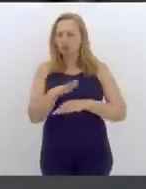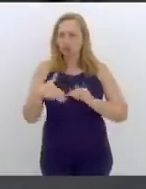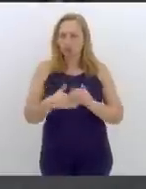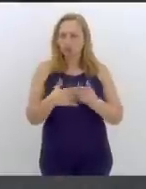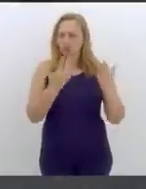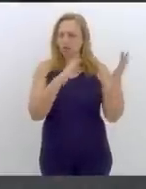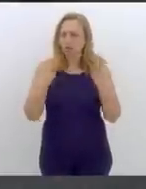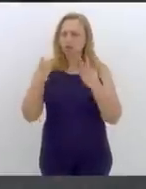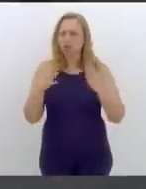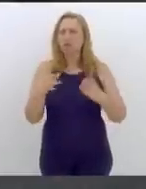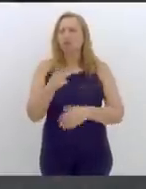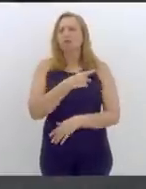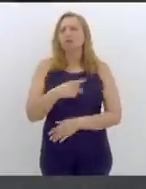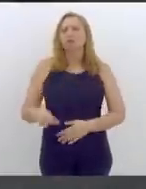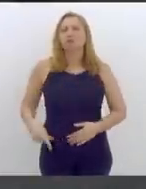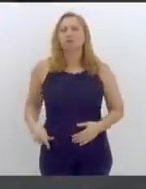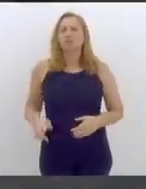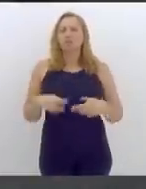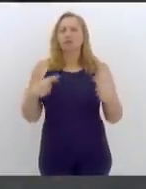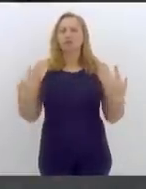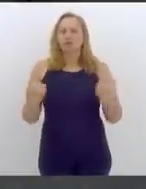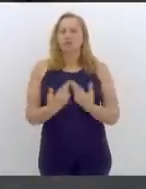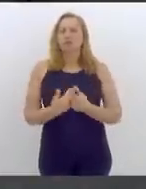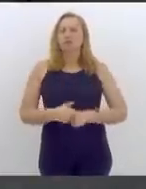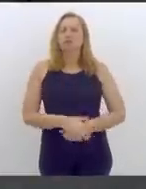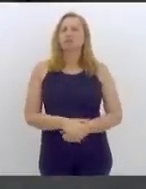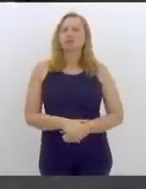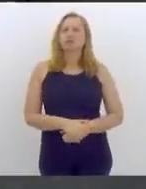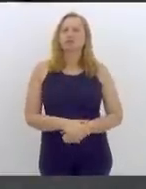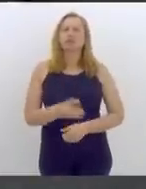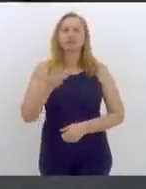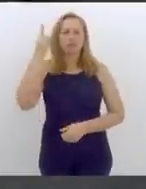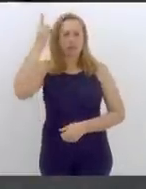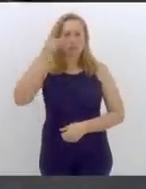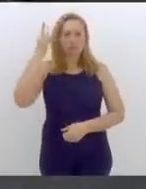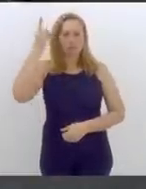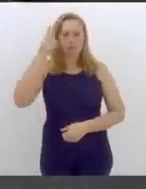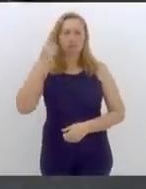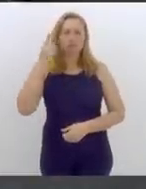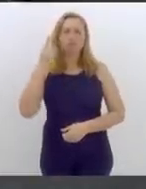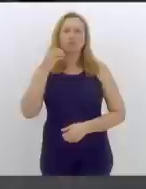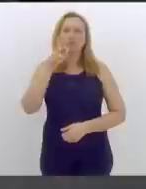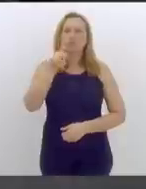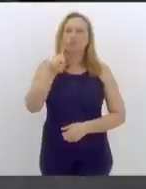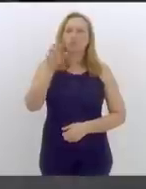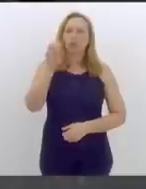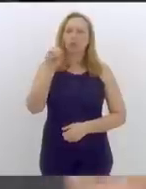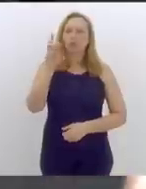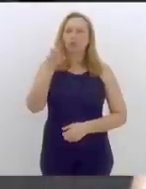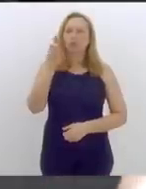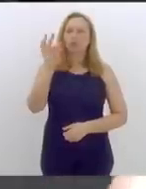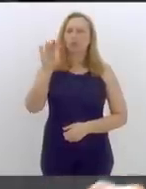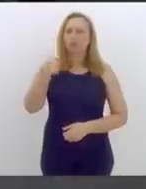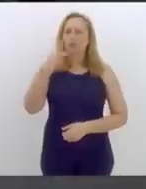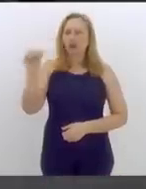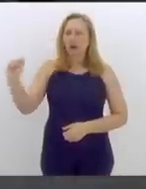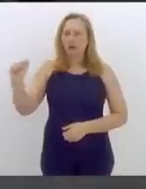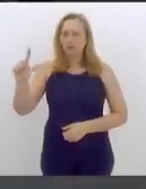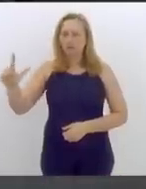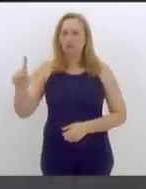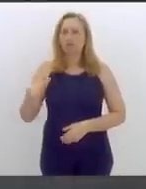ao presidente dessa sessão ou Deputado eleito Portugal todos os componentes da mesa